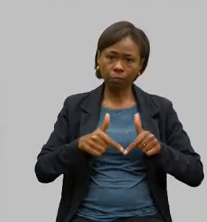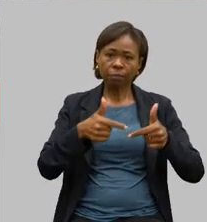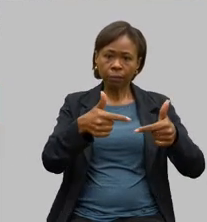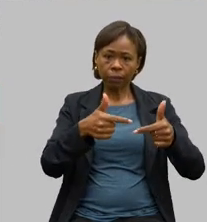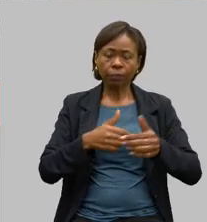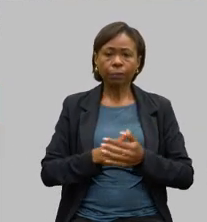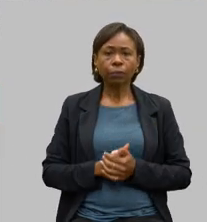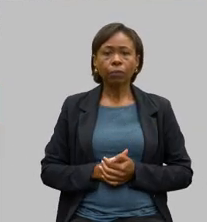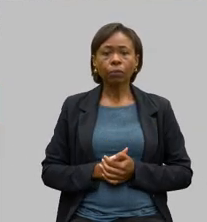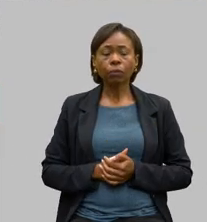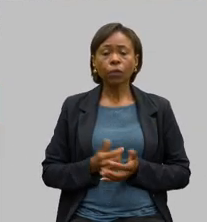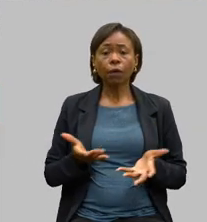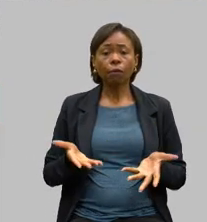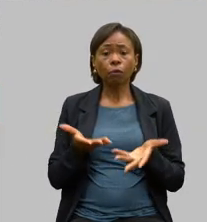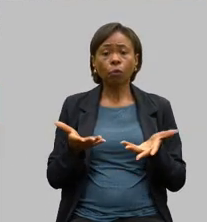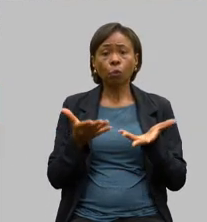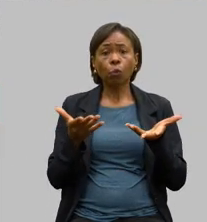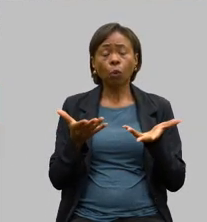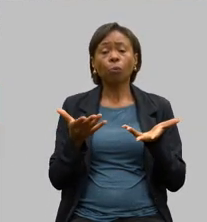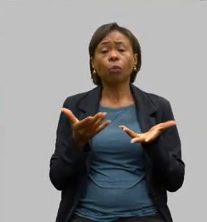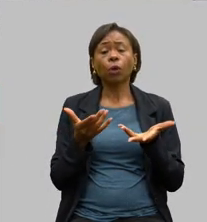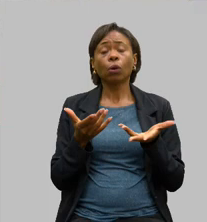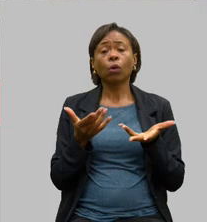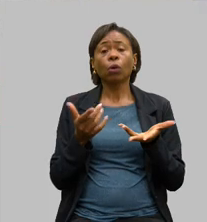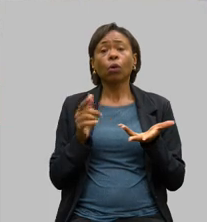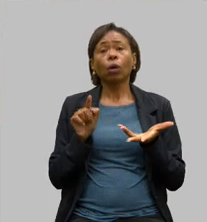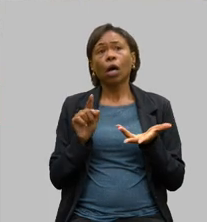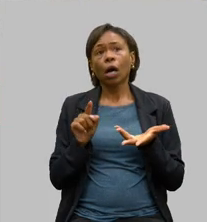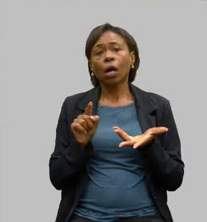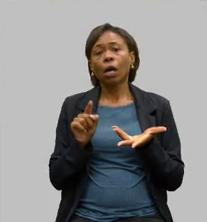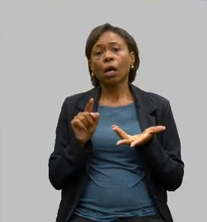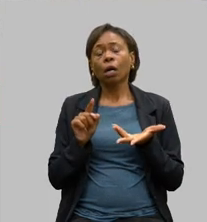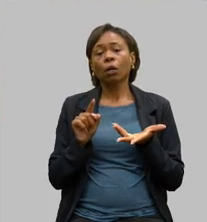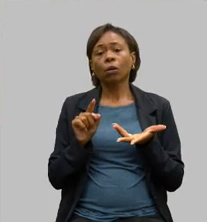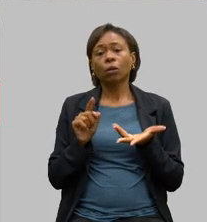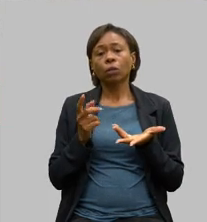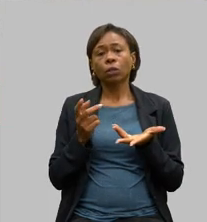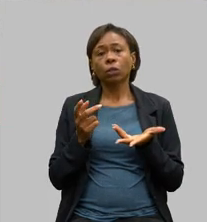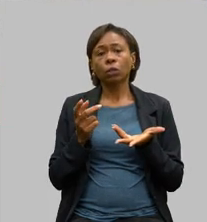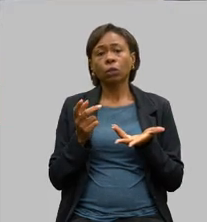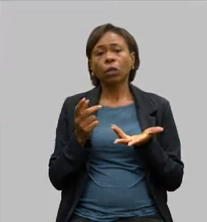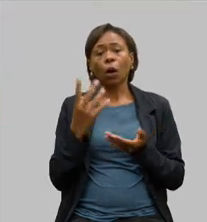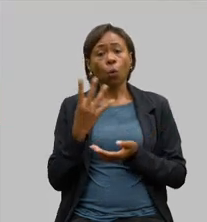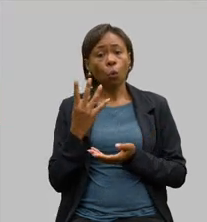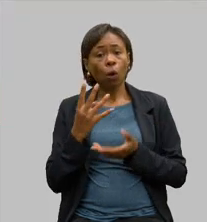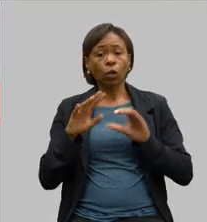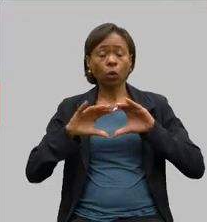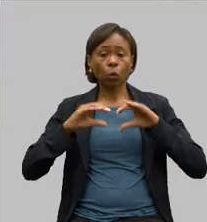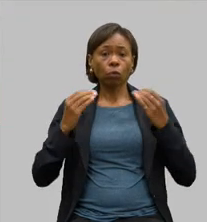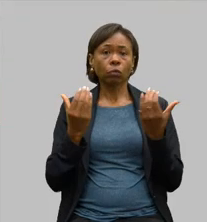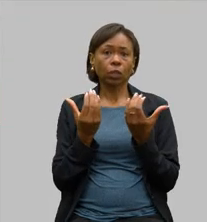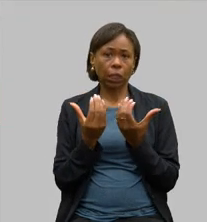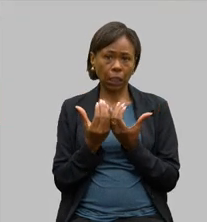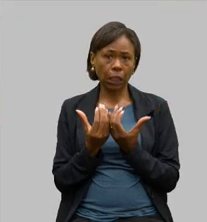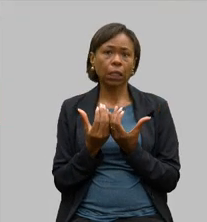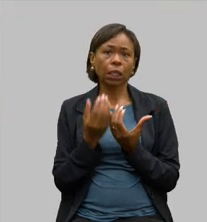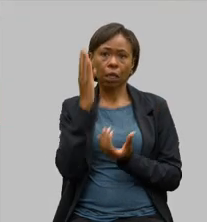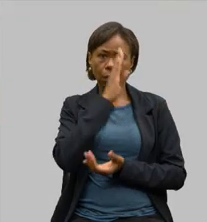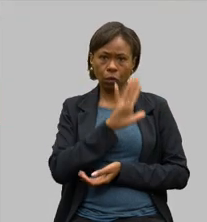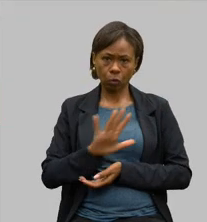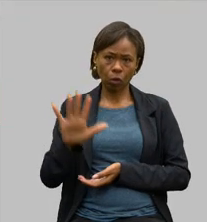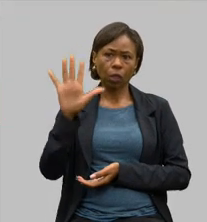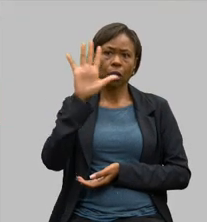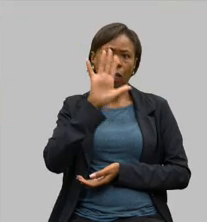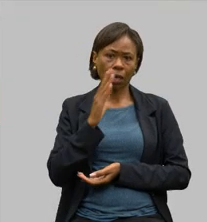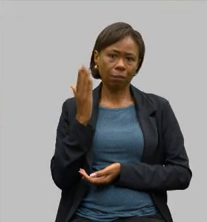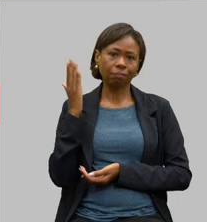fomento realização da quinta Conferência estadual de cultura eh a quarta Conferência Nacional nós tivemos então aí as fotos tivemos